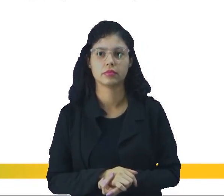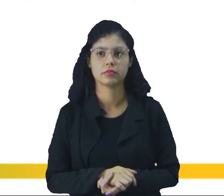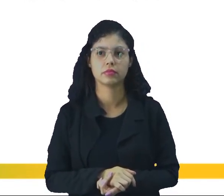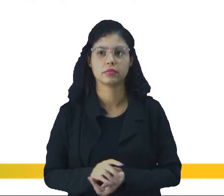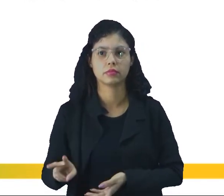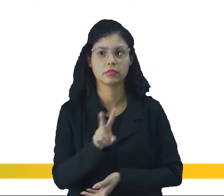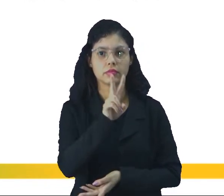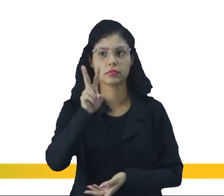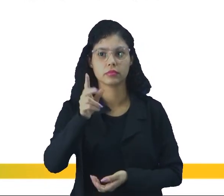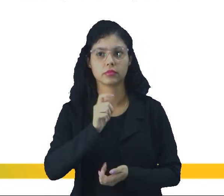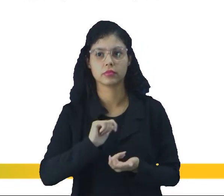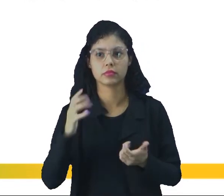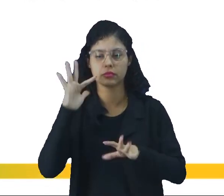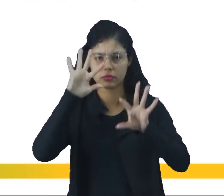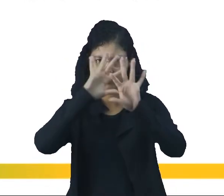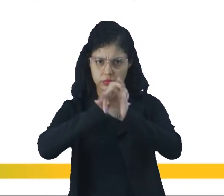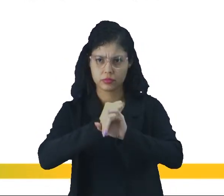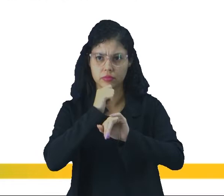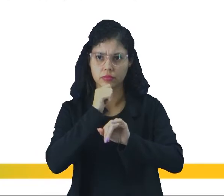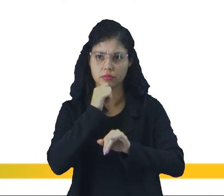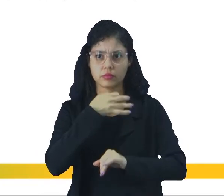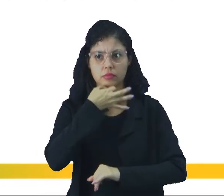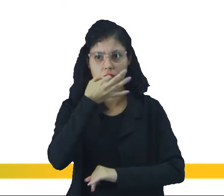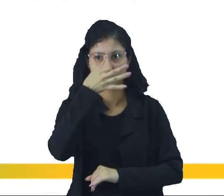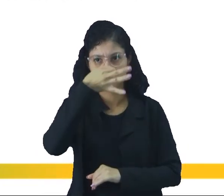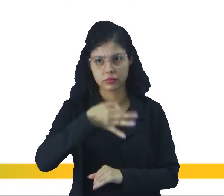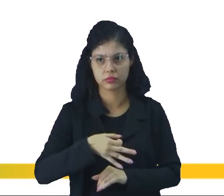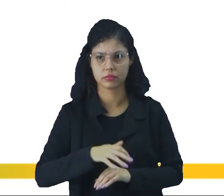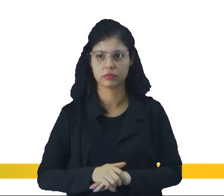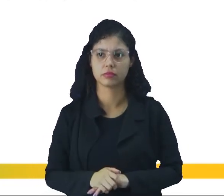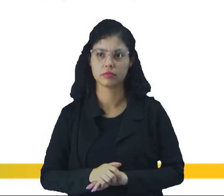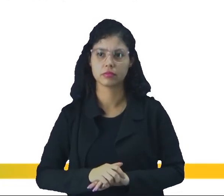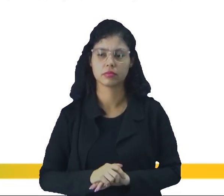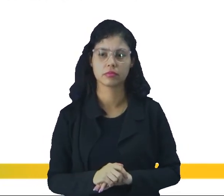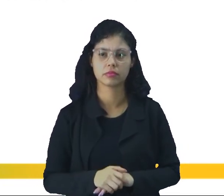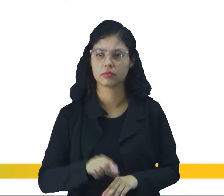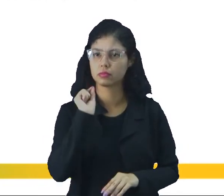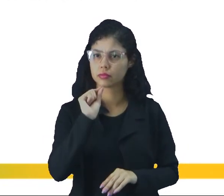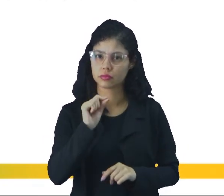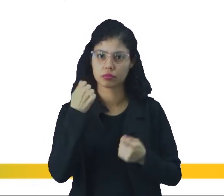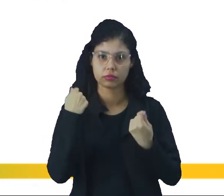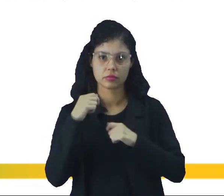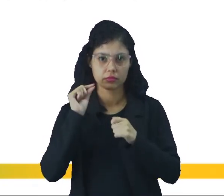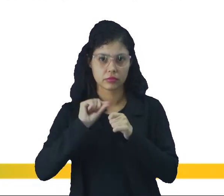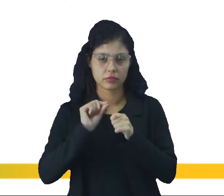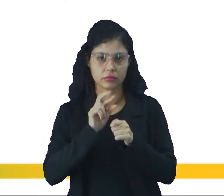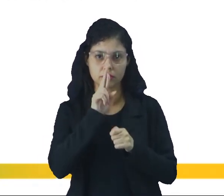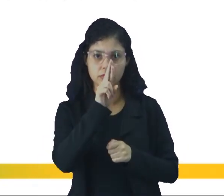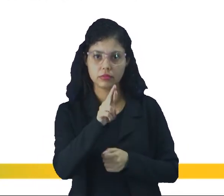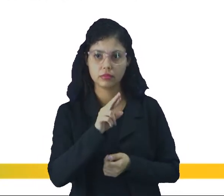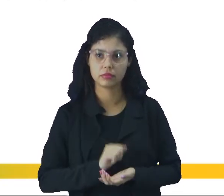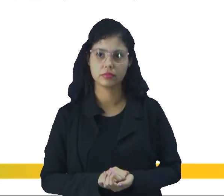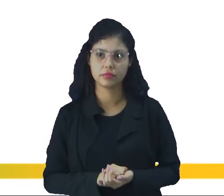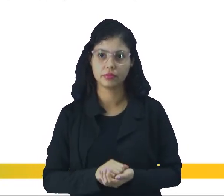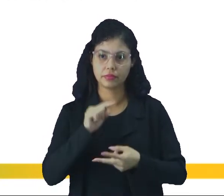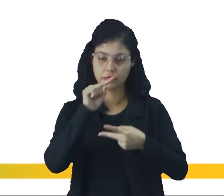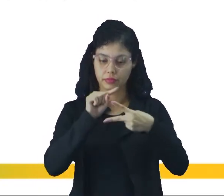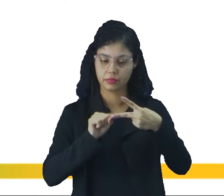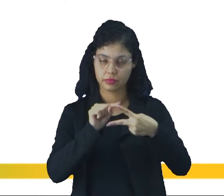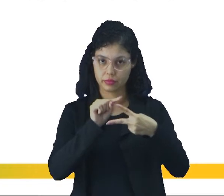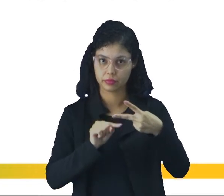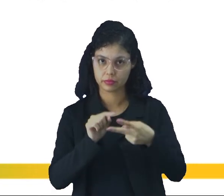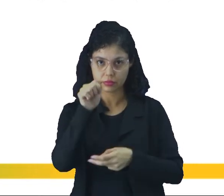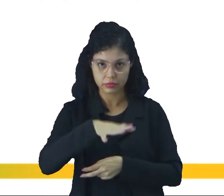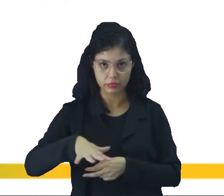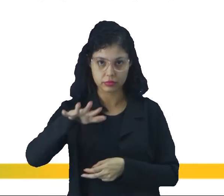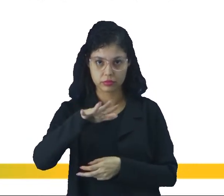E o valor da área mais escura assinale a opção correta, tá? Então, o que eu vou ter que fazer? Calcular essas duas áreas